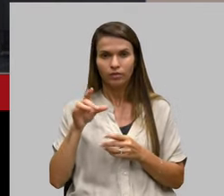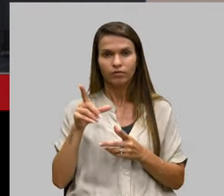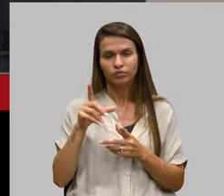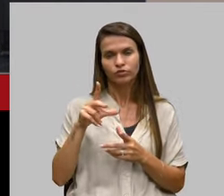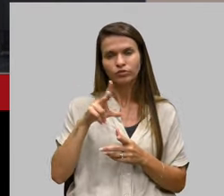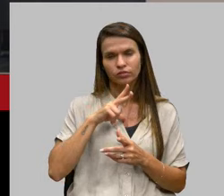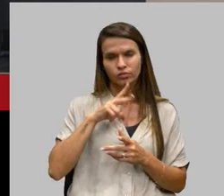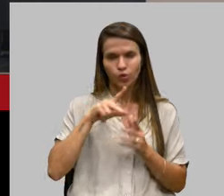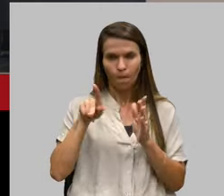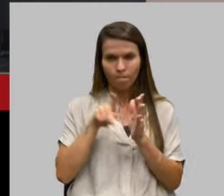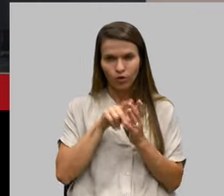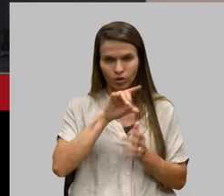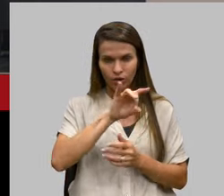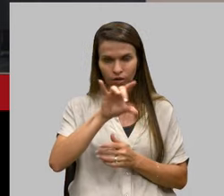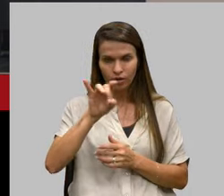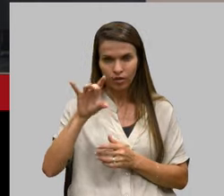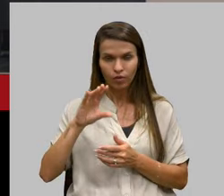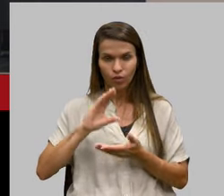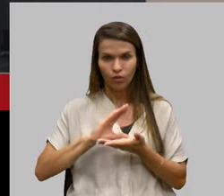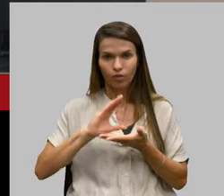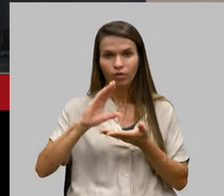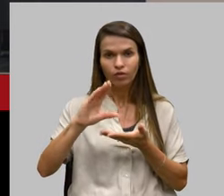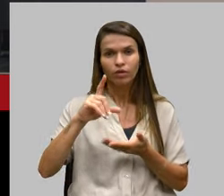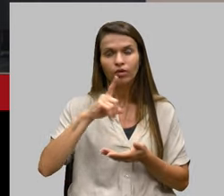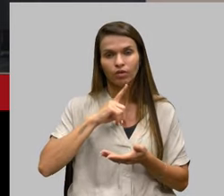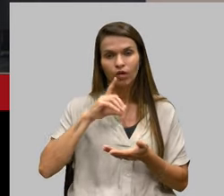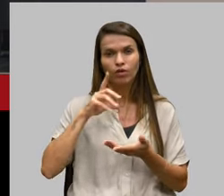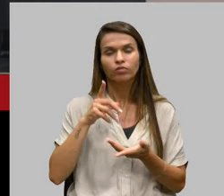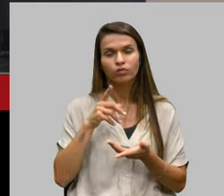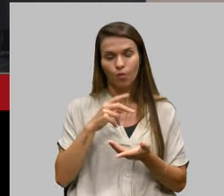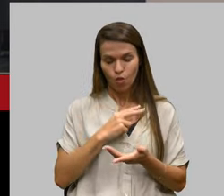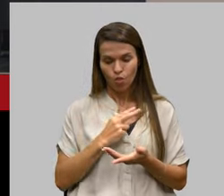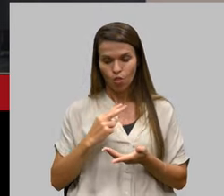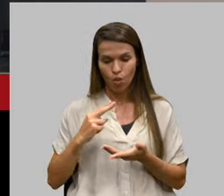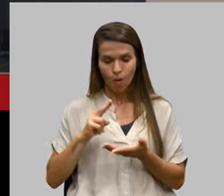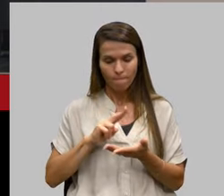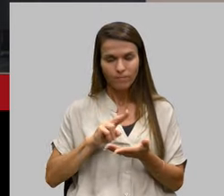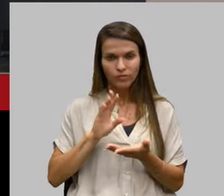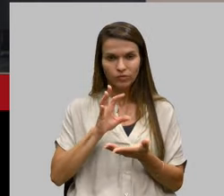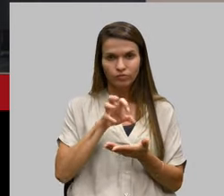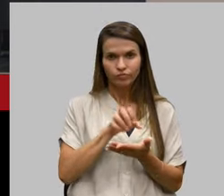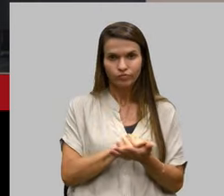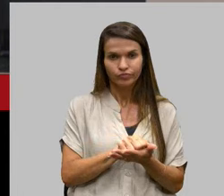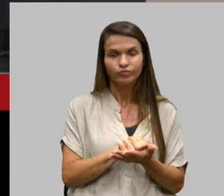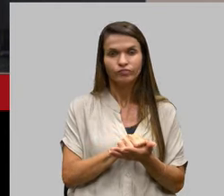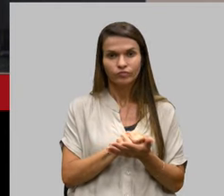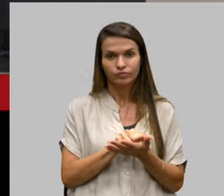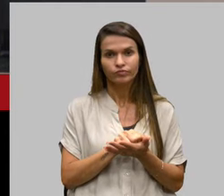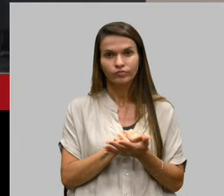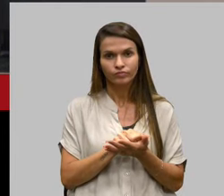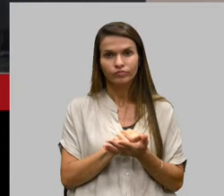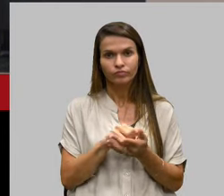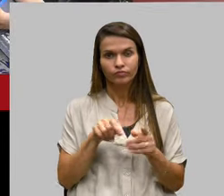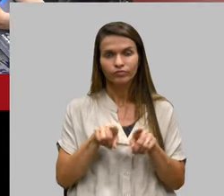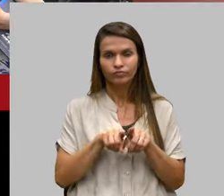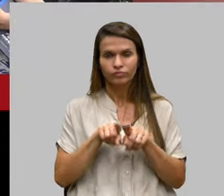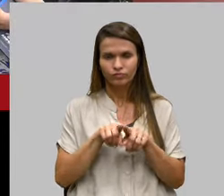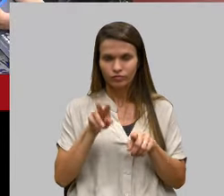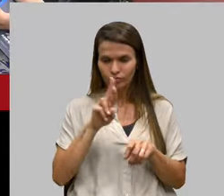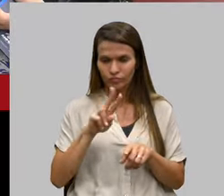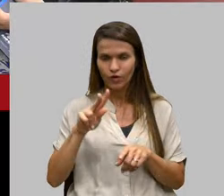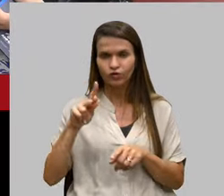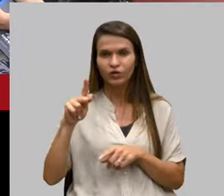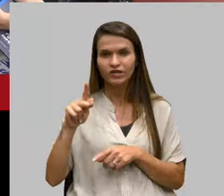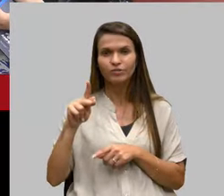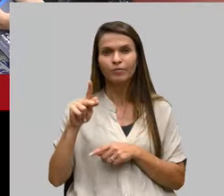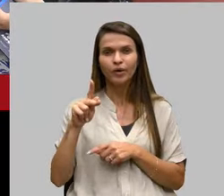contribuí eu tenho lá registrado no meu nome eu posso inclusive portar na questão do regime próprio não a gente